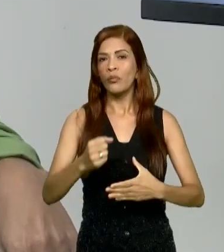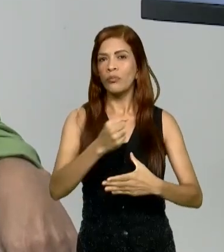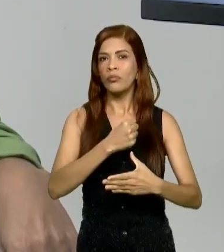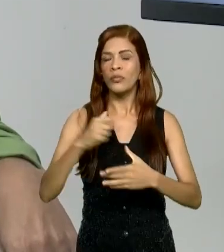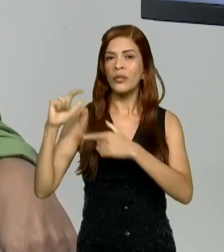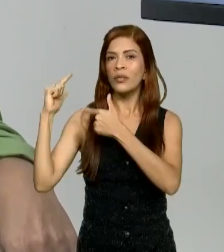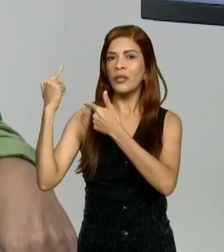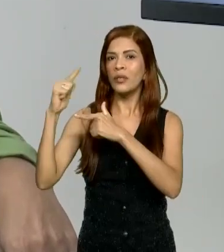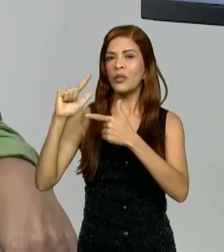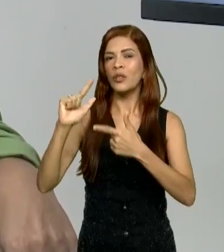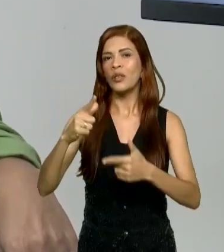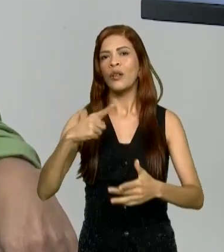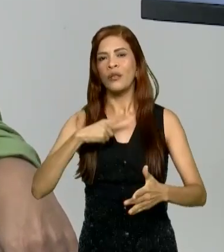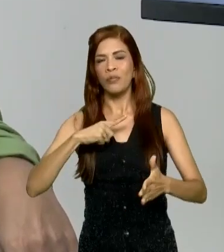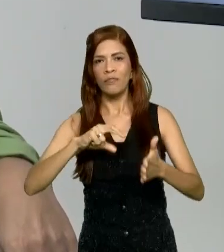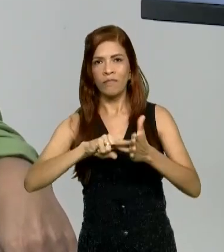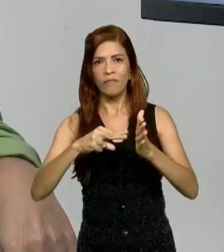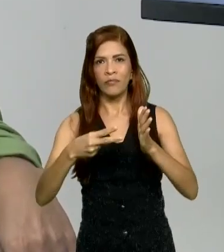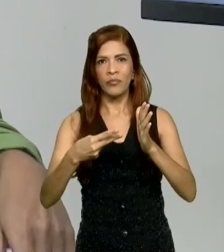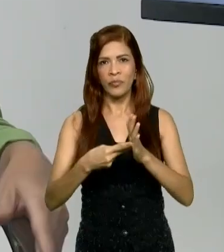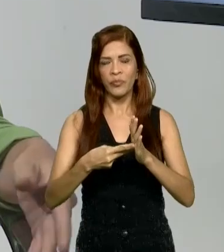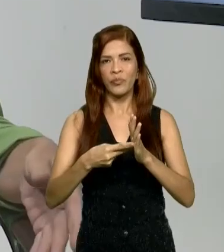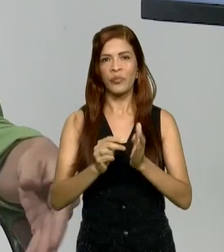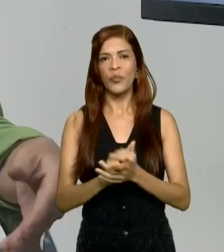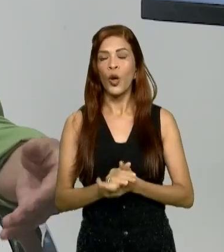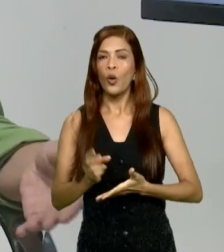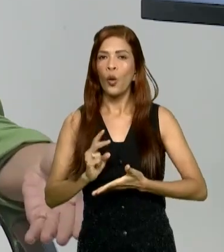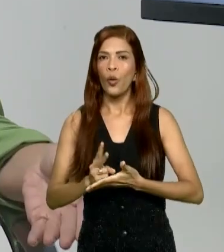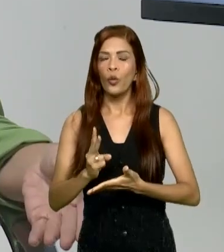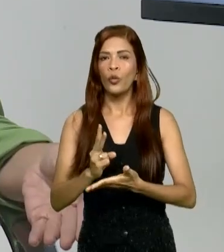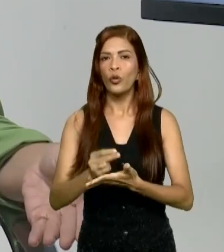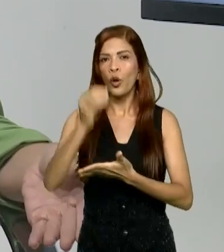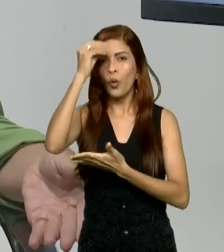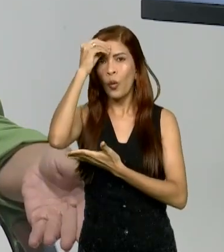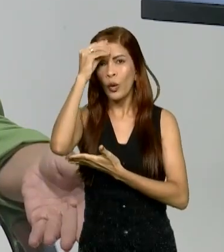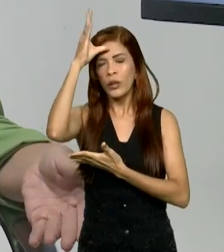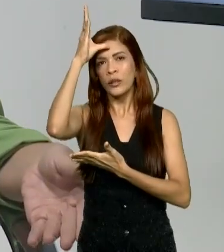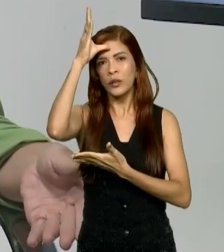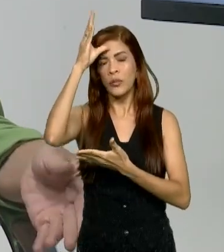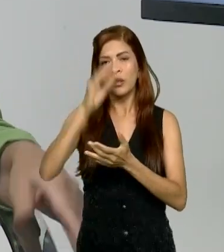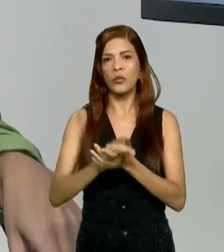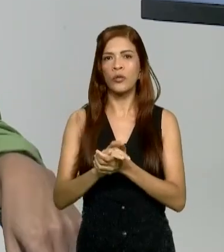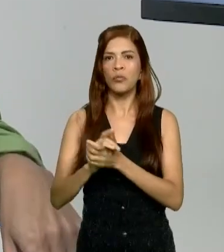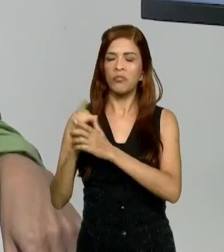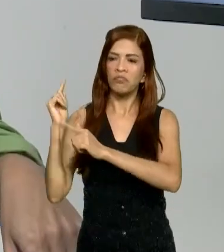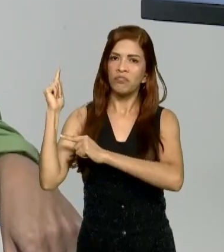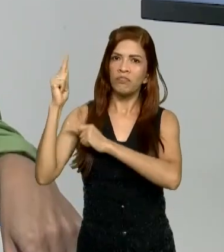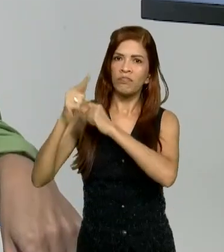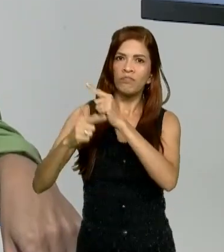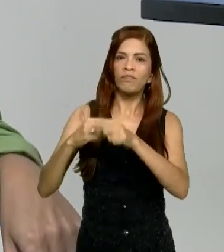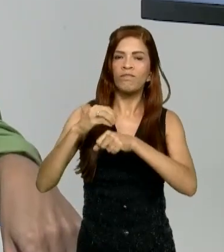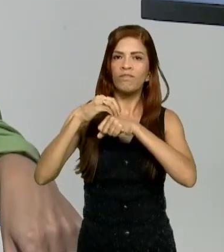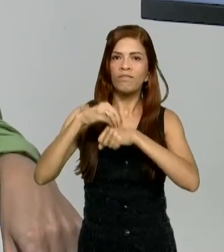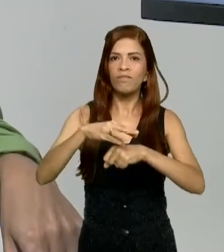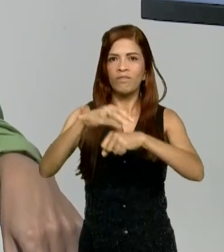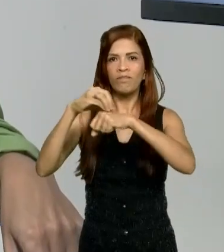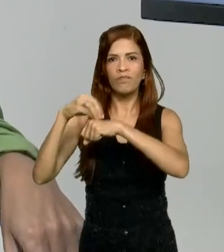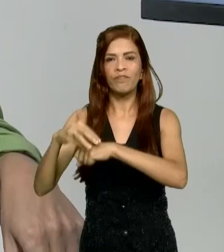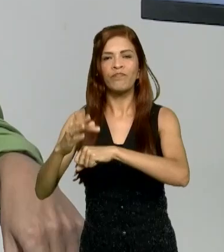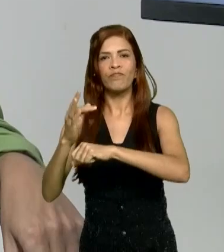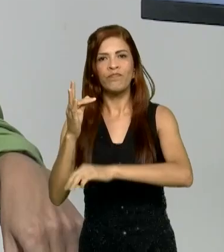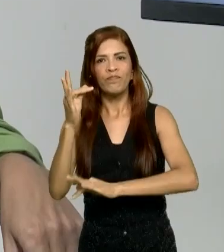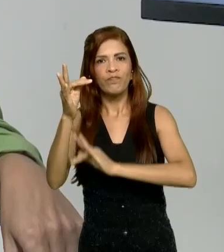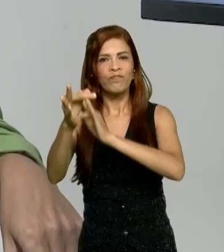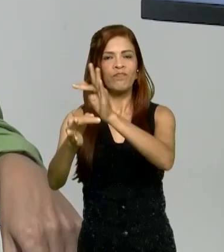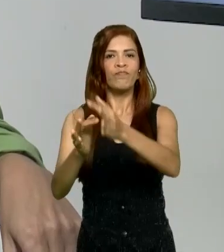exatamente isso. Preserva conhecimentos que geralmente são transmitidos de uma geração para outra. Um